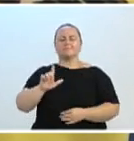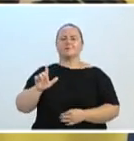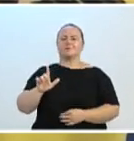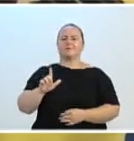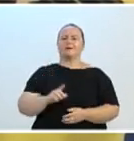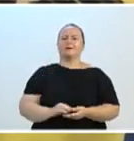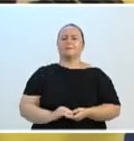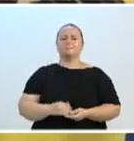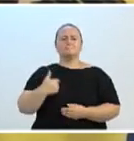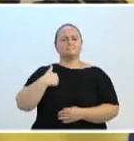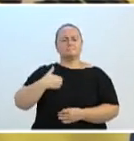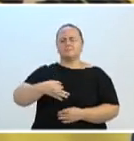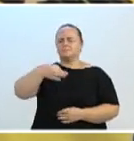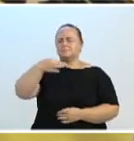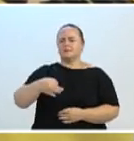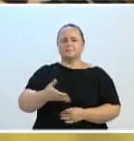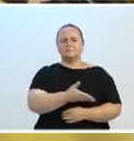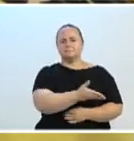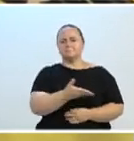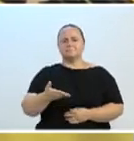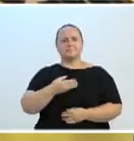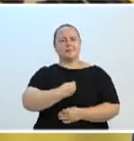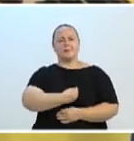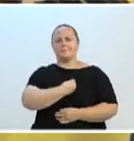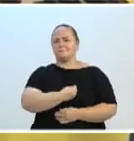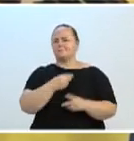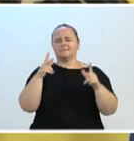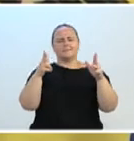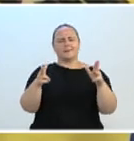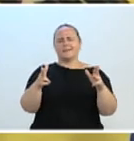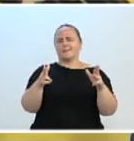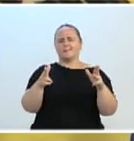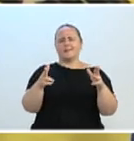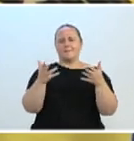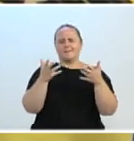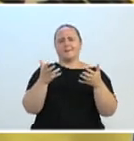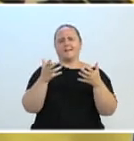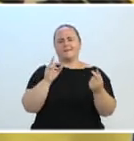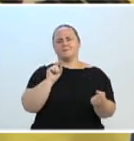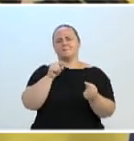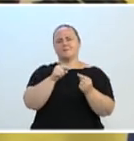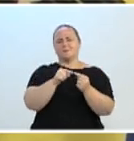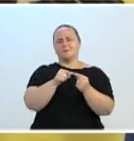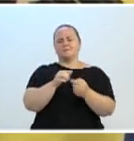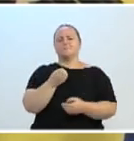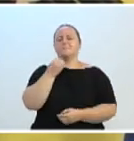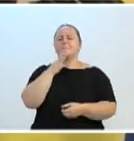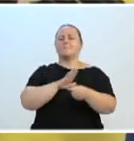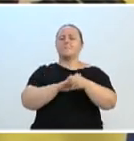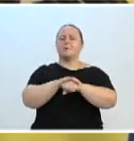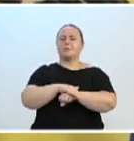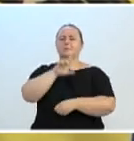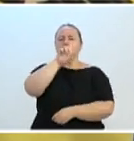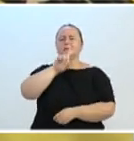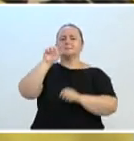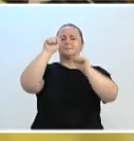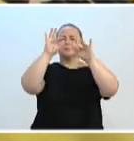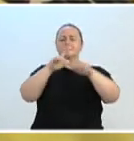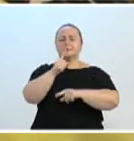o pensamento de todos que aqui estão. Uma boa noite, desejo um 2021 abençoado a todos.